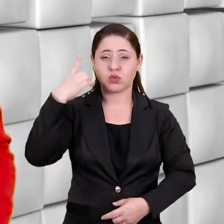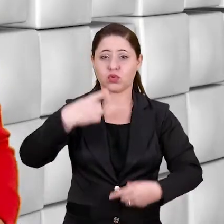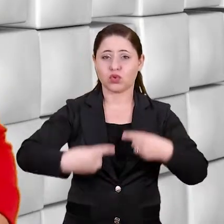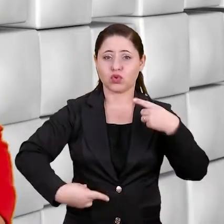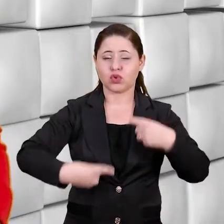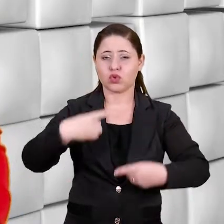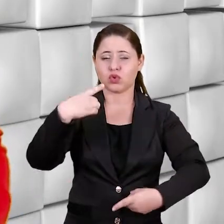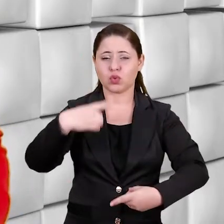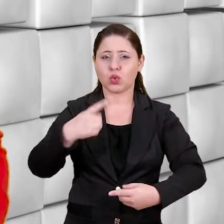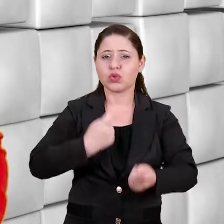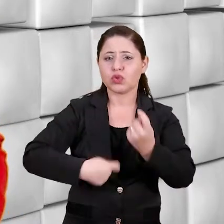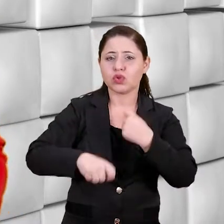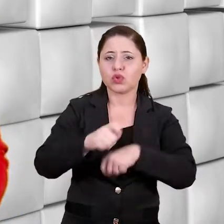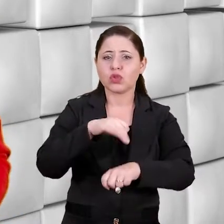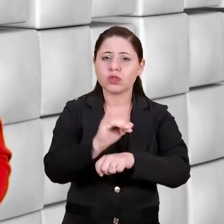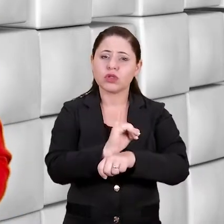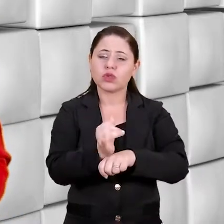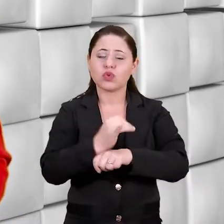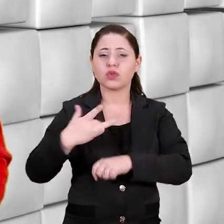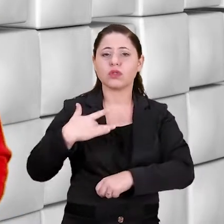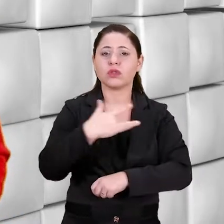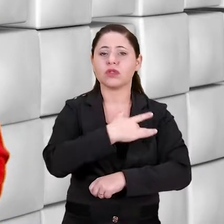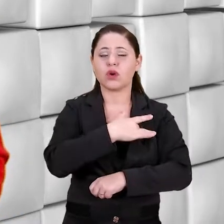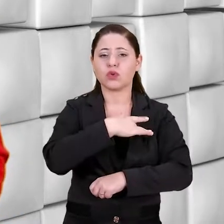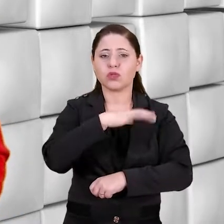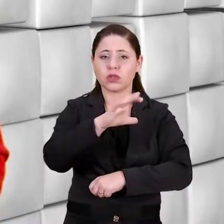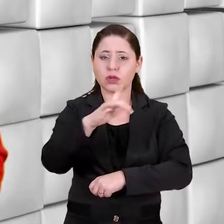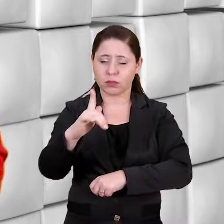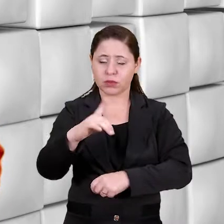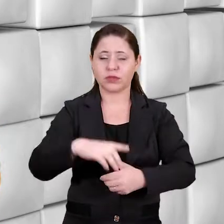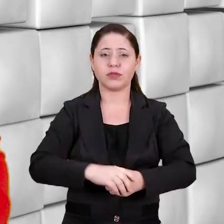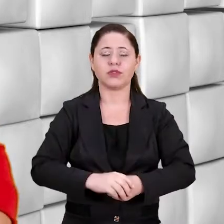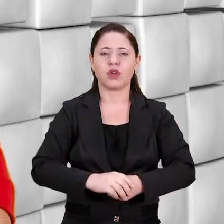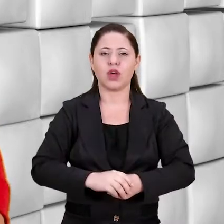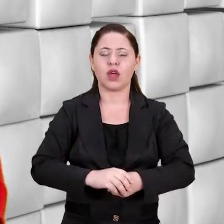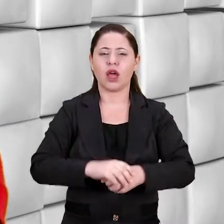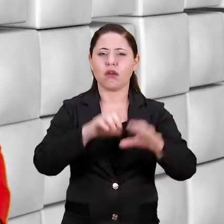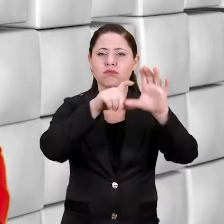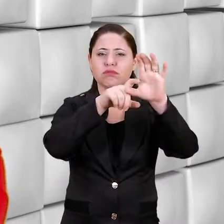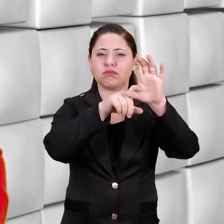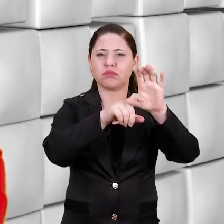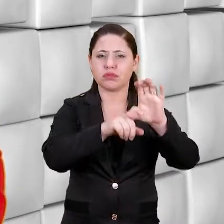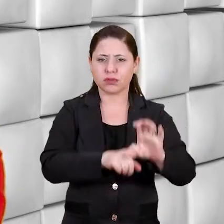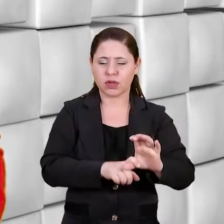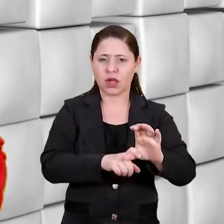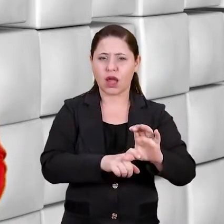Deputados debatem a gestão das ações em saúde na capital, cujo